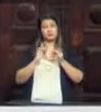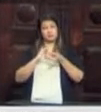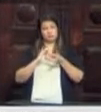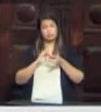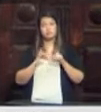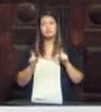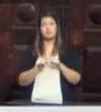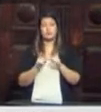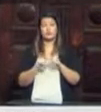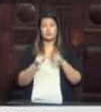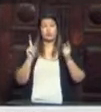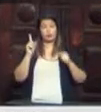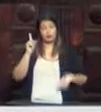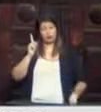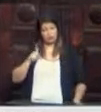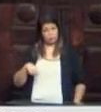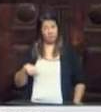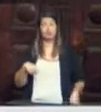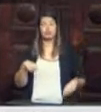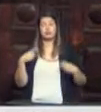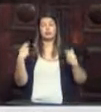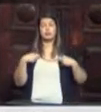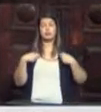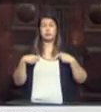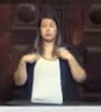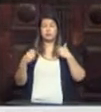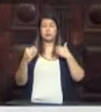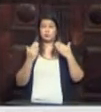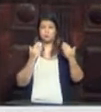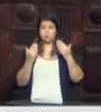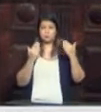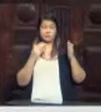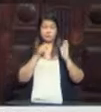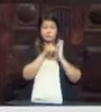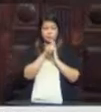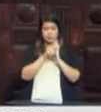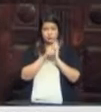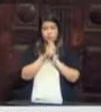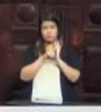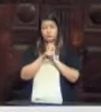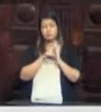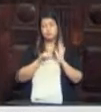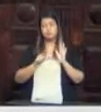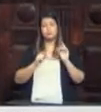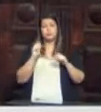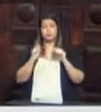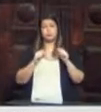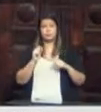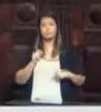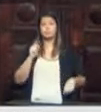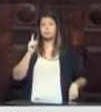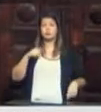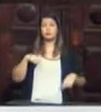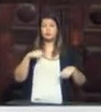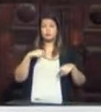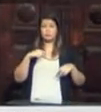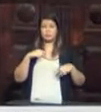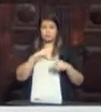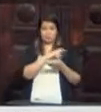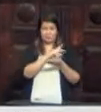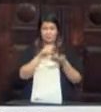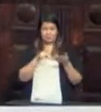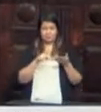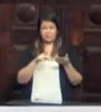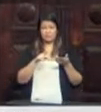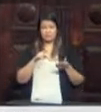necessário fazer aqui uma análise de que as questões dos legados, eles não podem